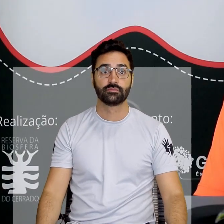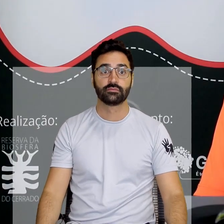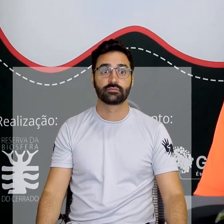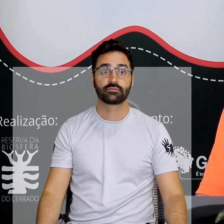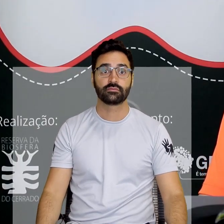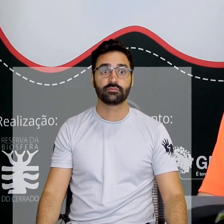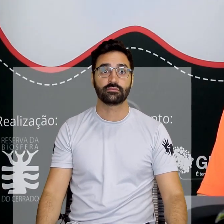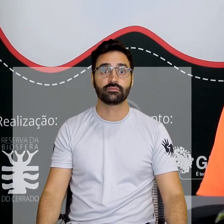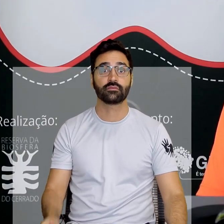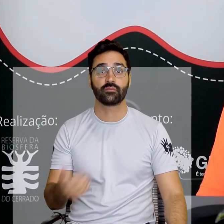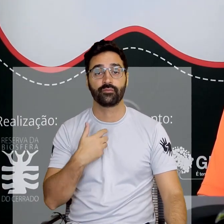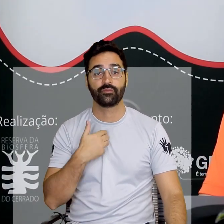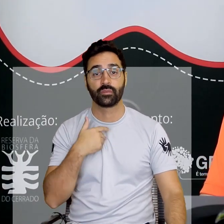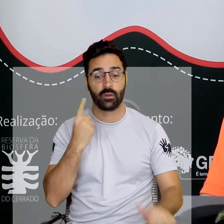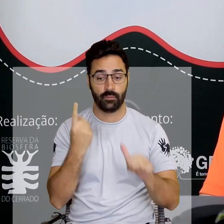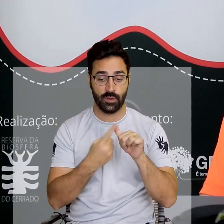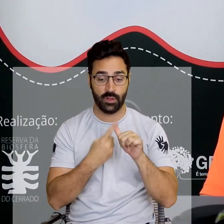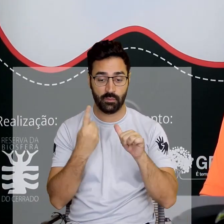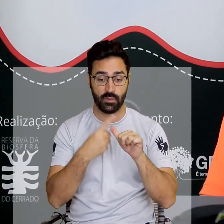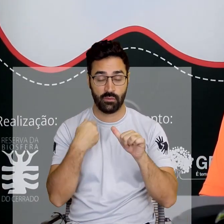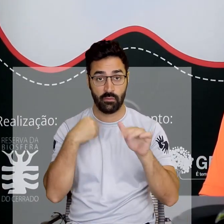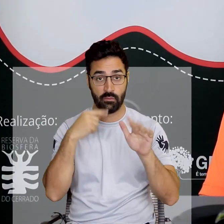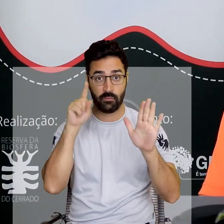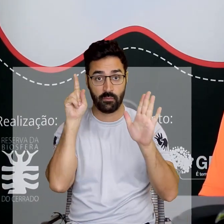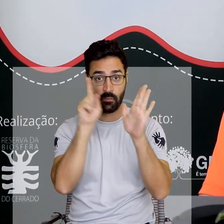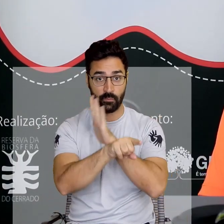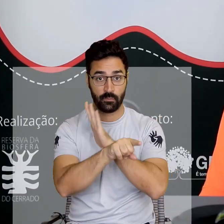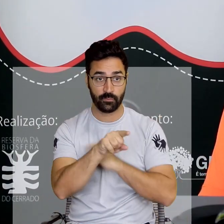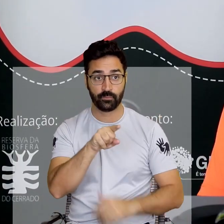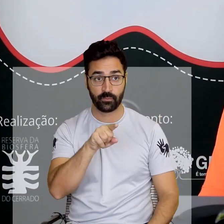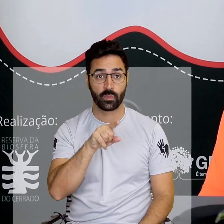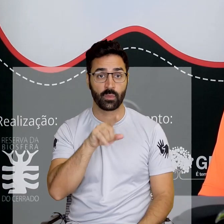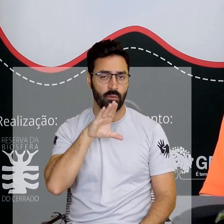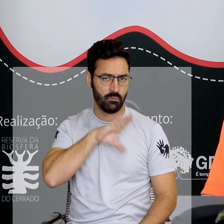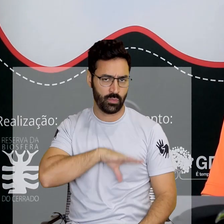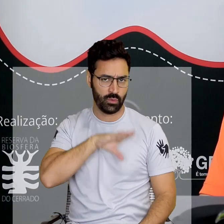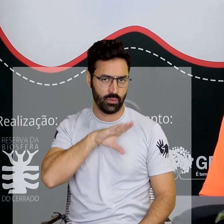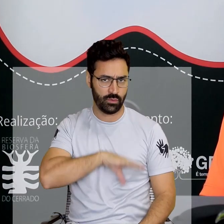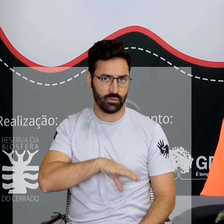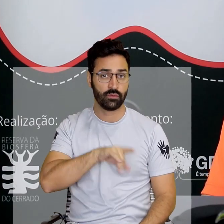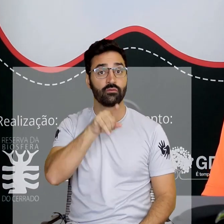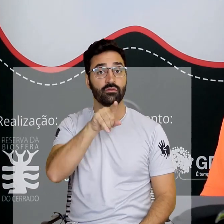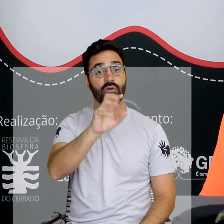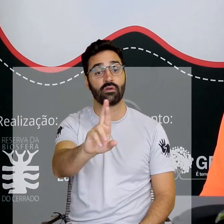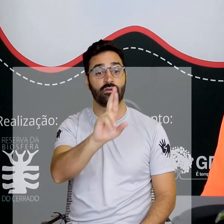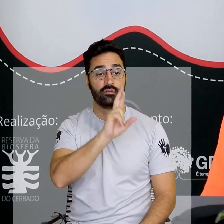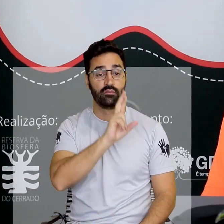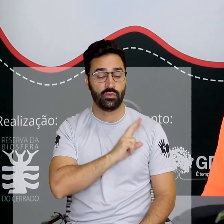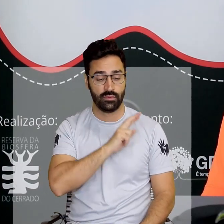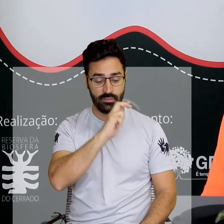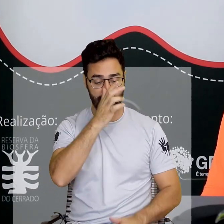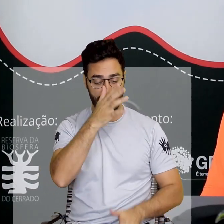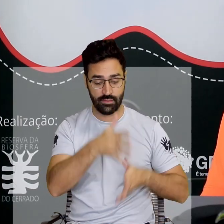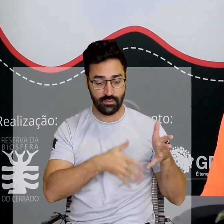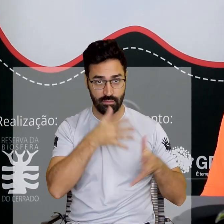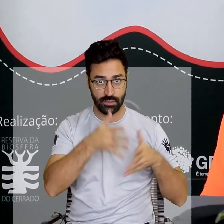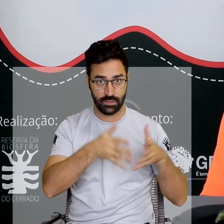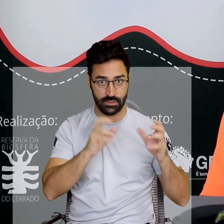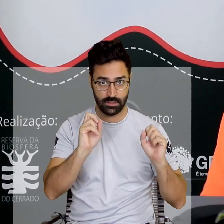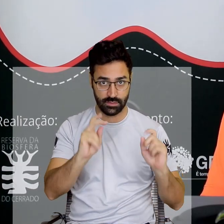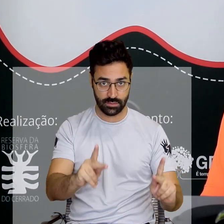Eu vou fazer umas perguntas em português e eu quero que vocês me respondam em libras.